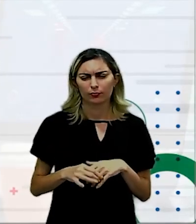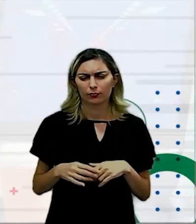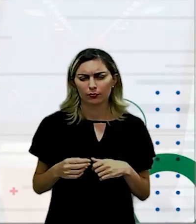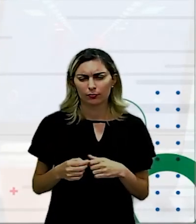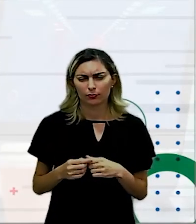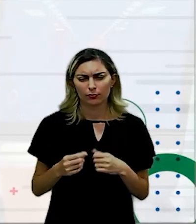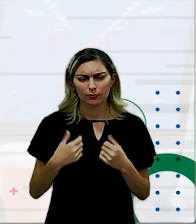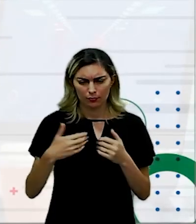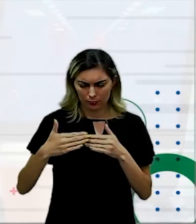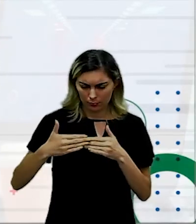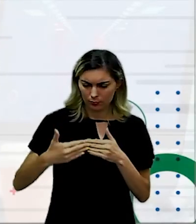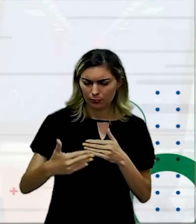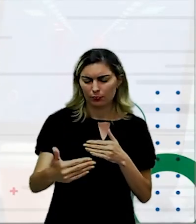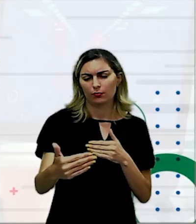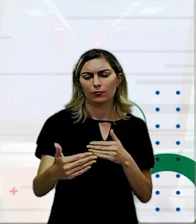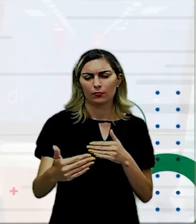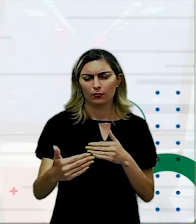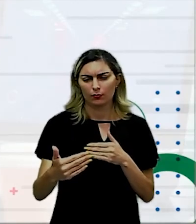E a partir daí,